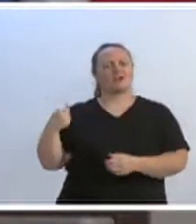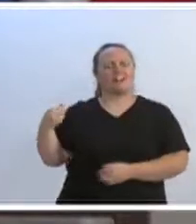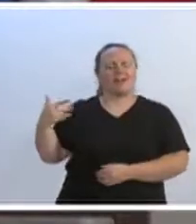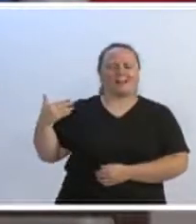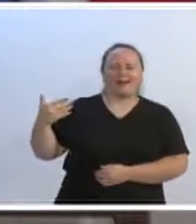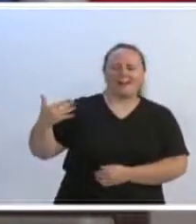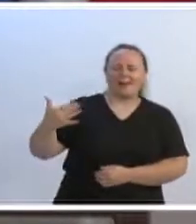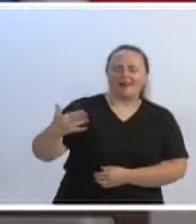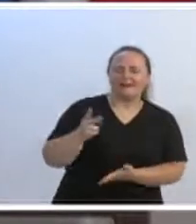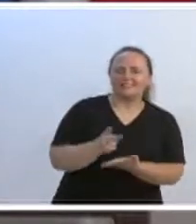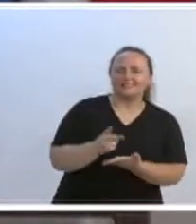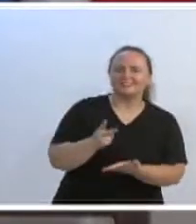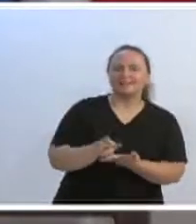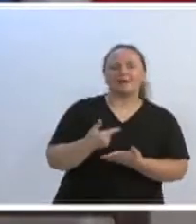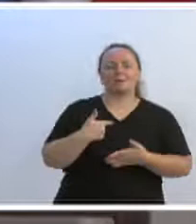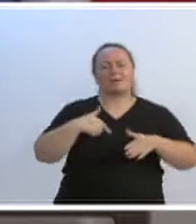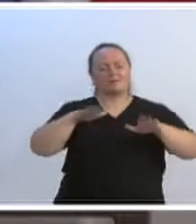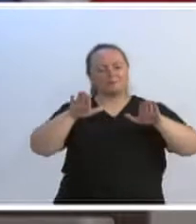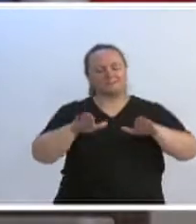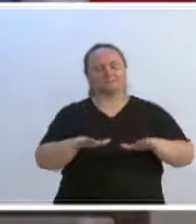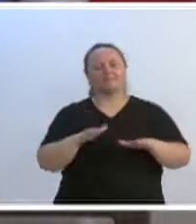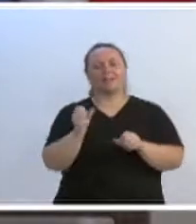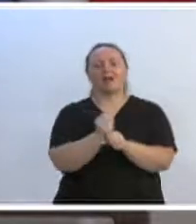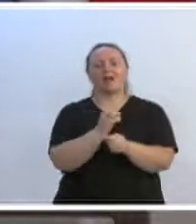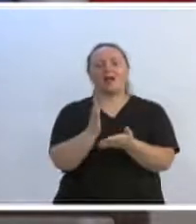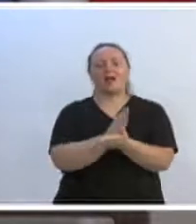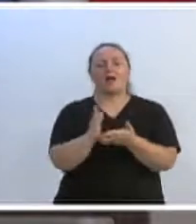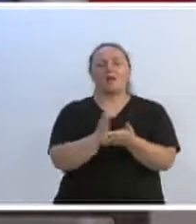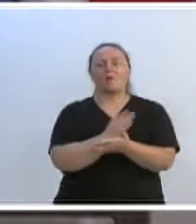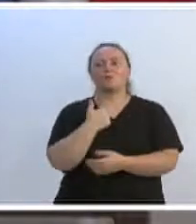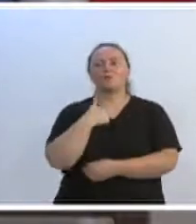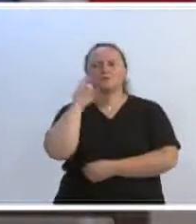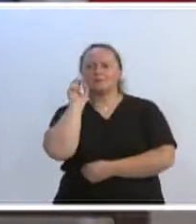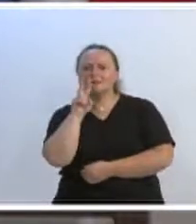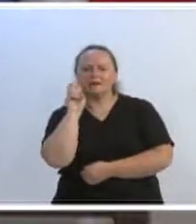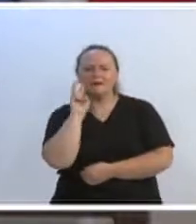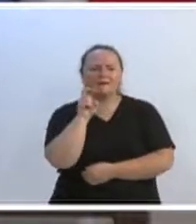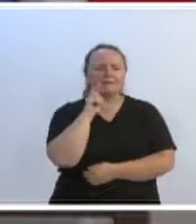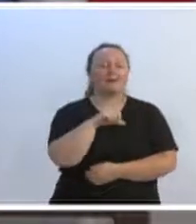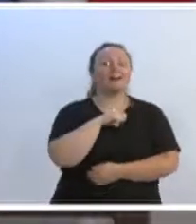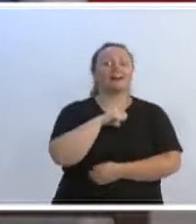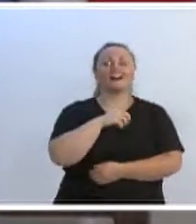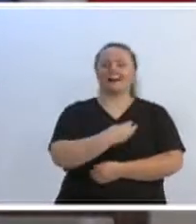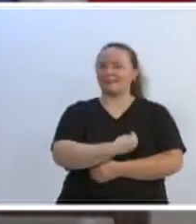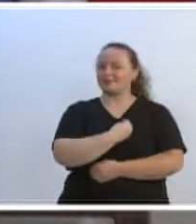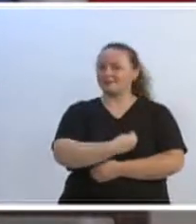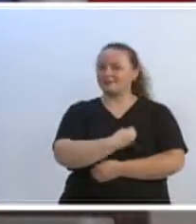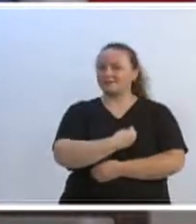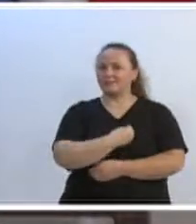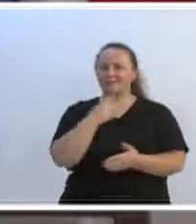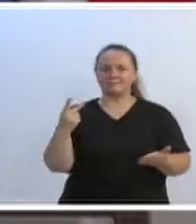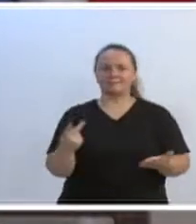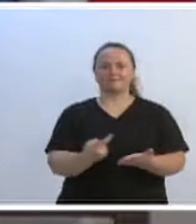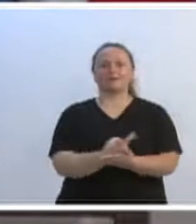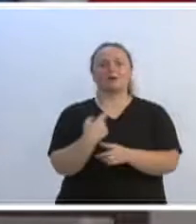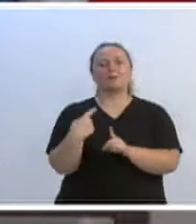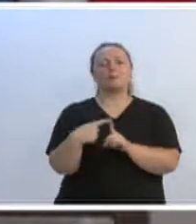público a revista Blumenau em Cadernos nessa cerimônia. Ao meu presidente,